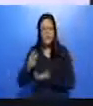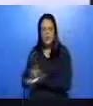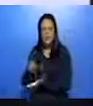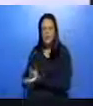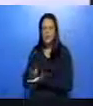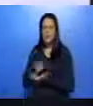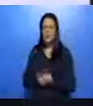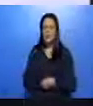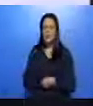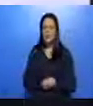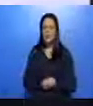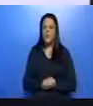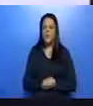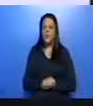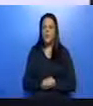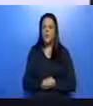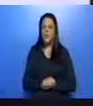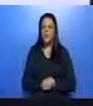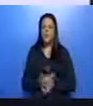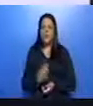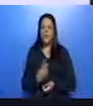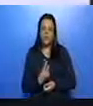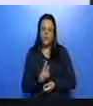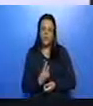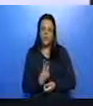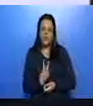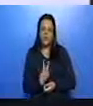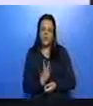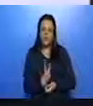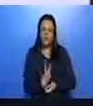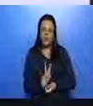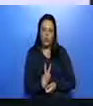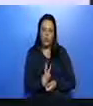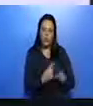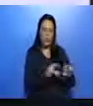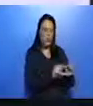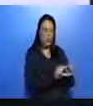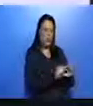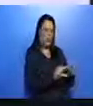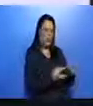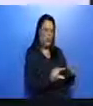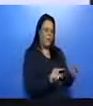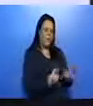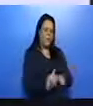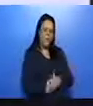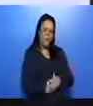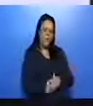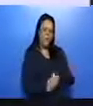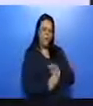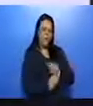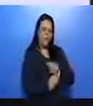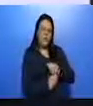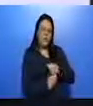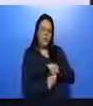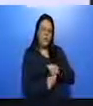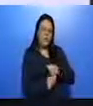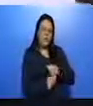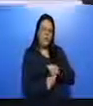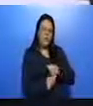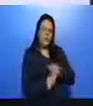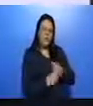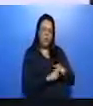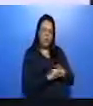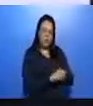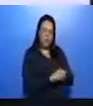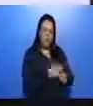Professora, por 2. 2 verbos eu tenho, né? eu tenho um período composto por 2